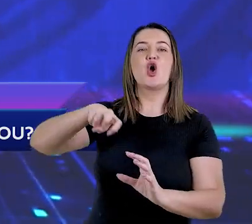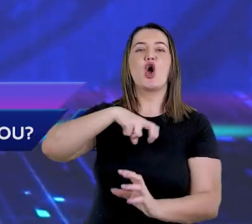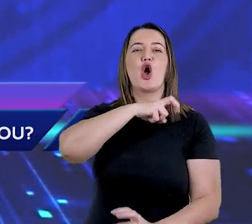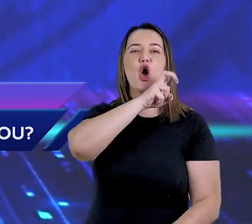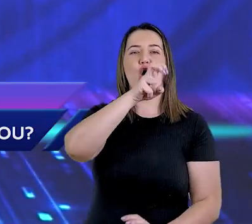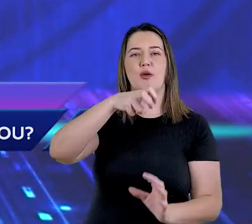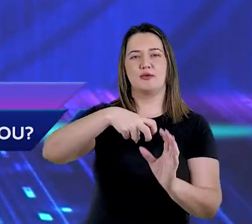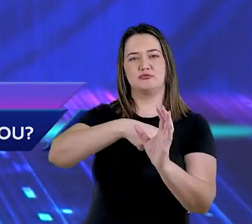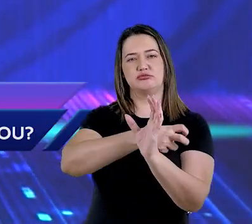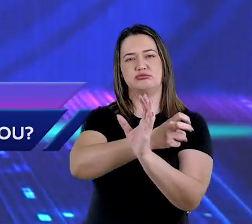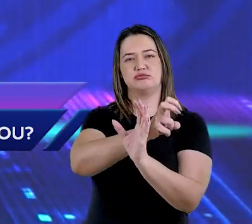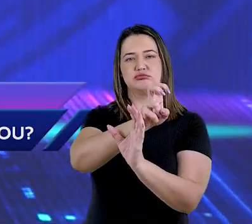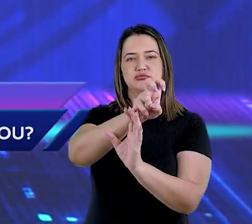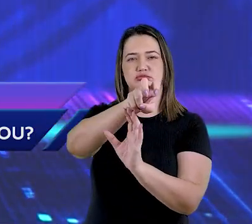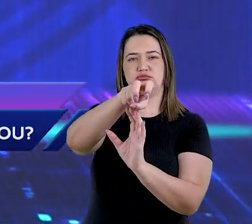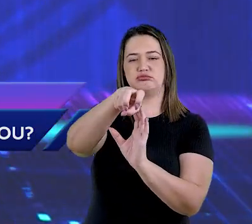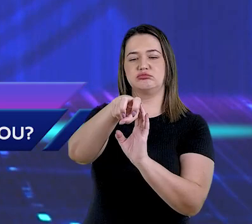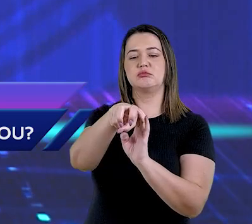se apresenta